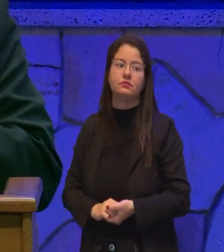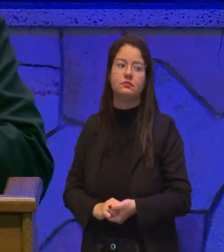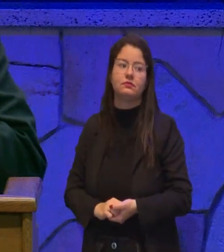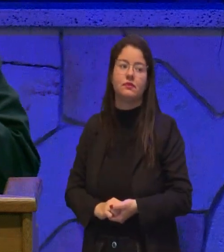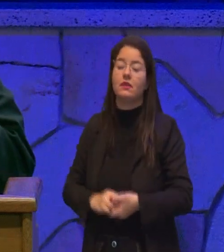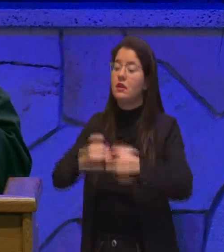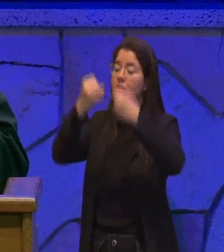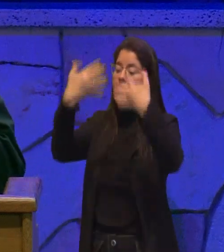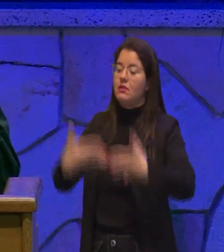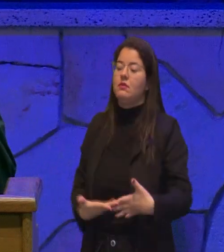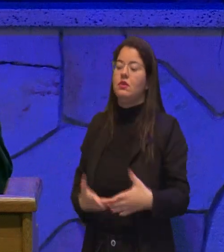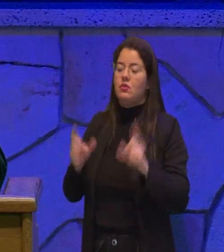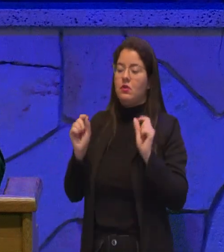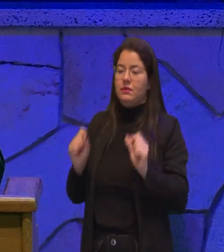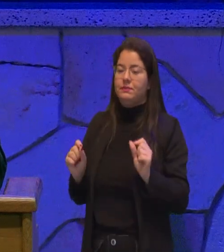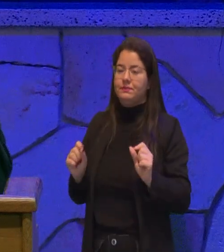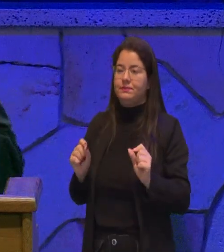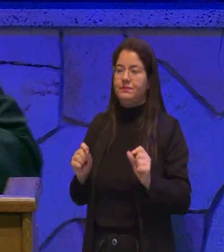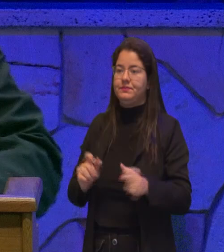Ele diz assim,